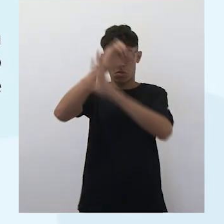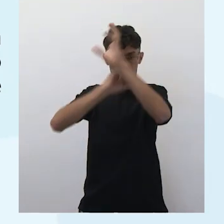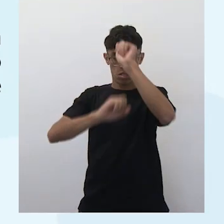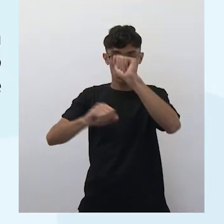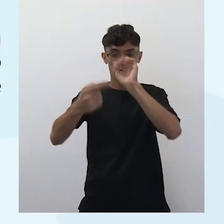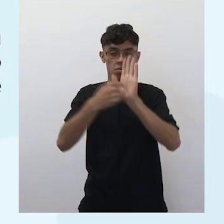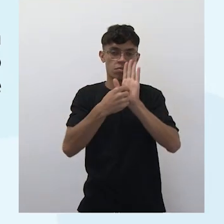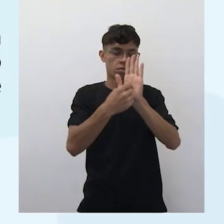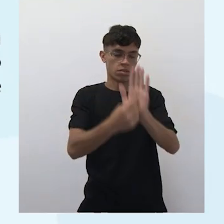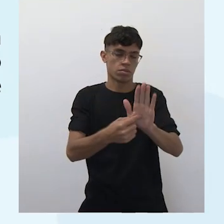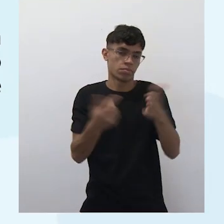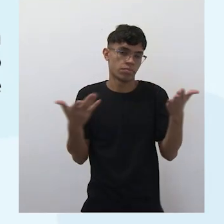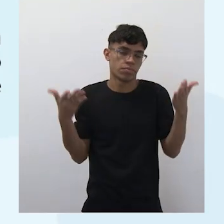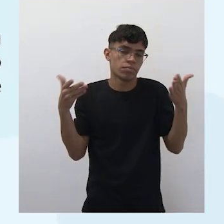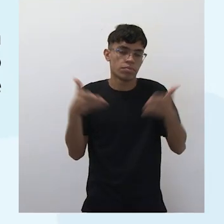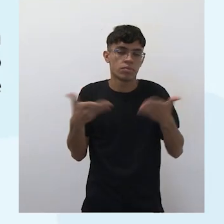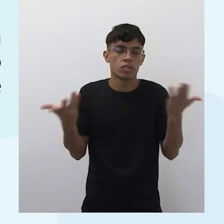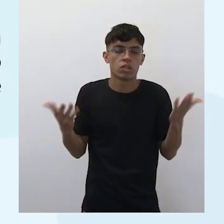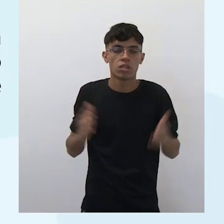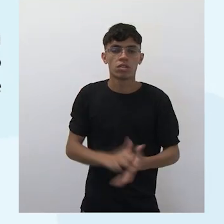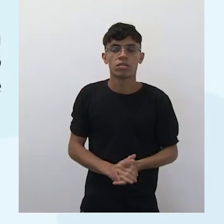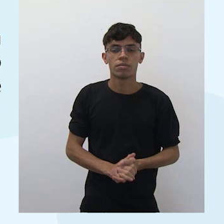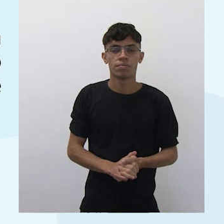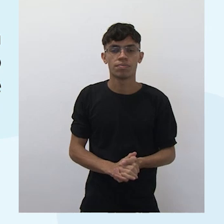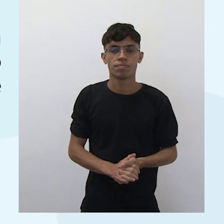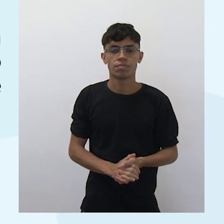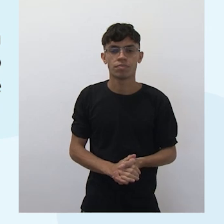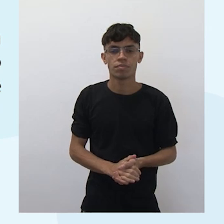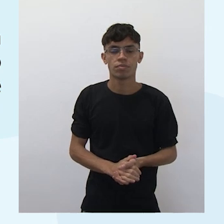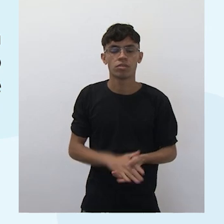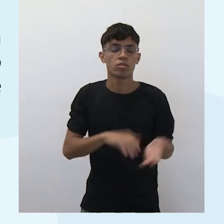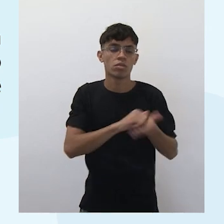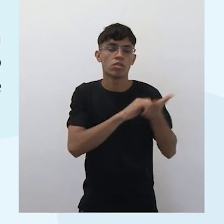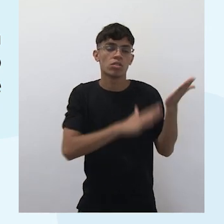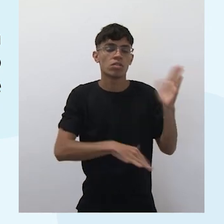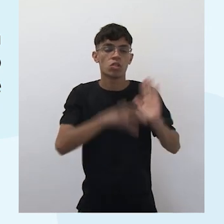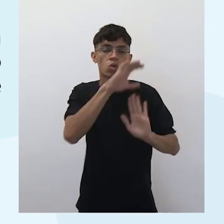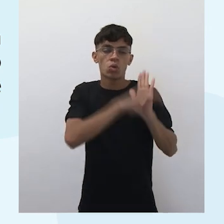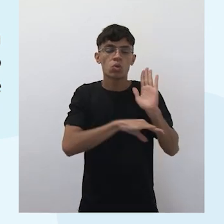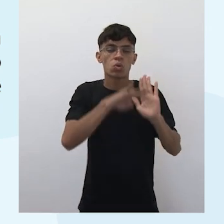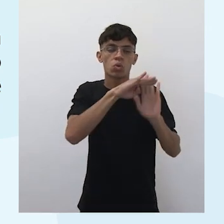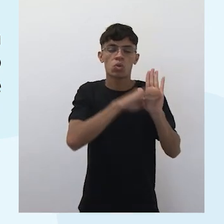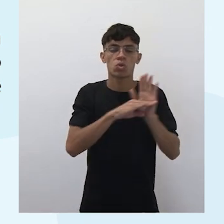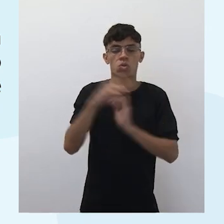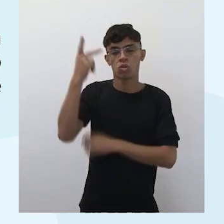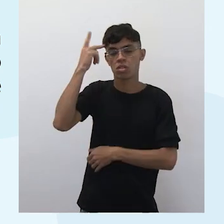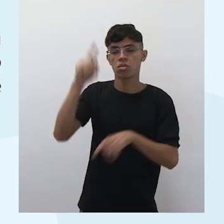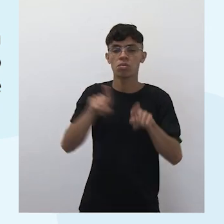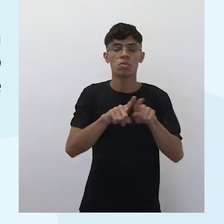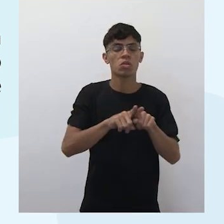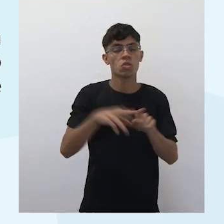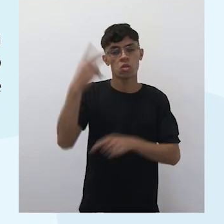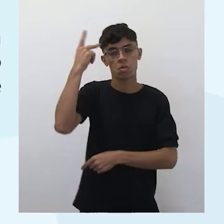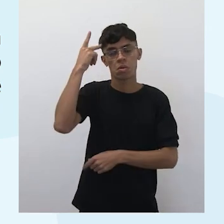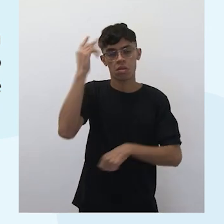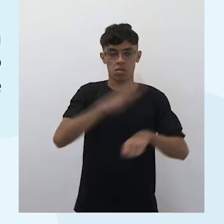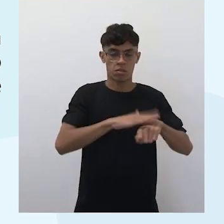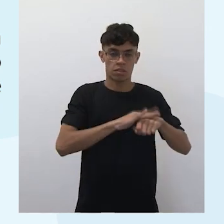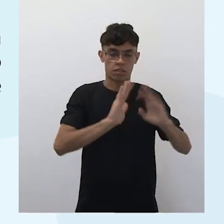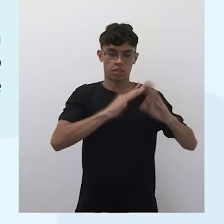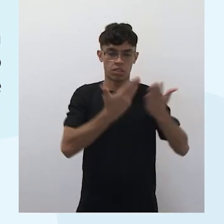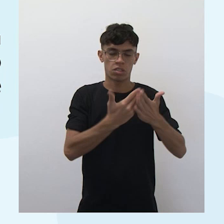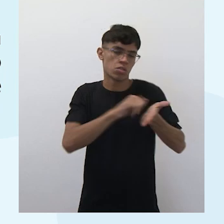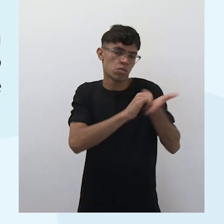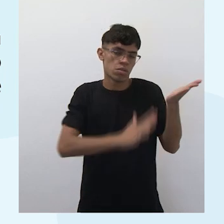são apresentadas nesta data, né, de hoje, por meio das atividades do currículo em ação e do São Paulo Faz Escola, que as atividades que nós destacamos